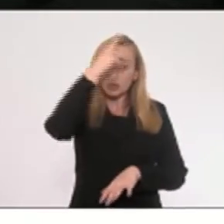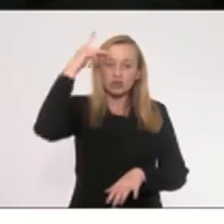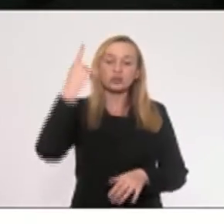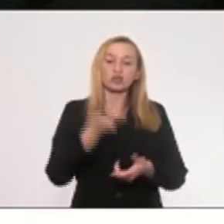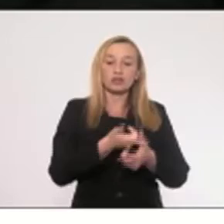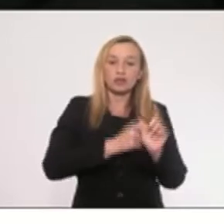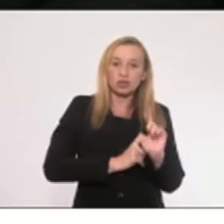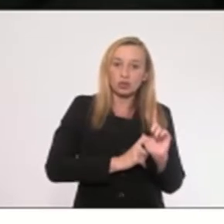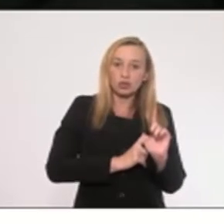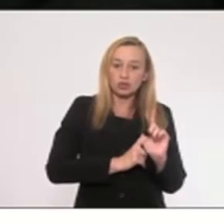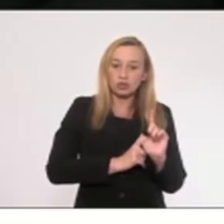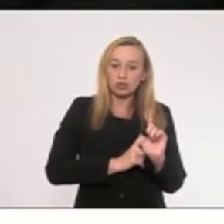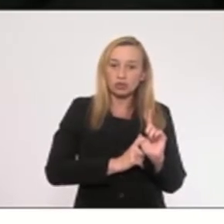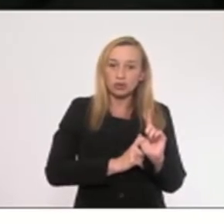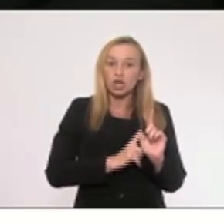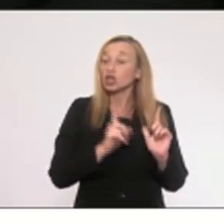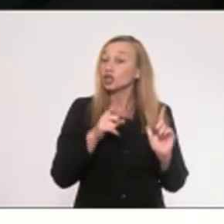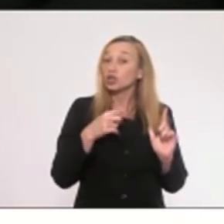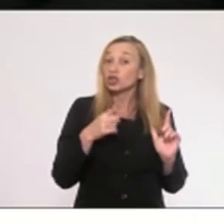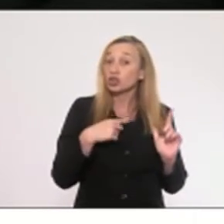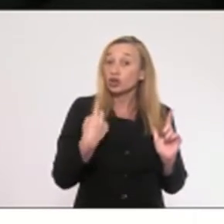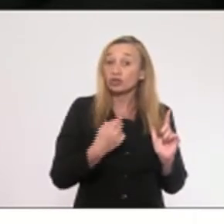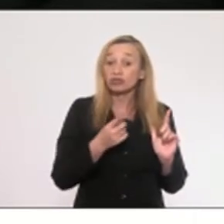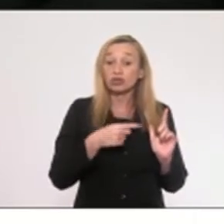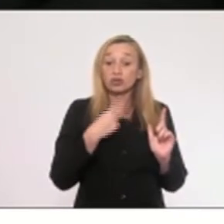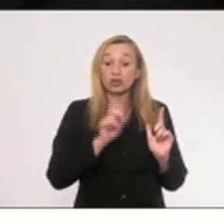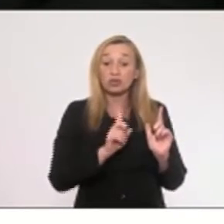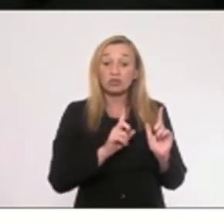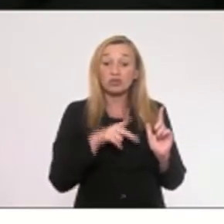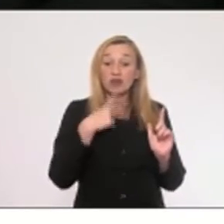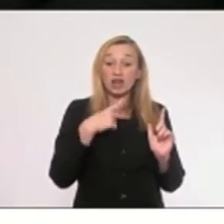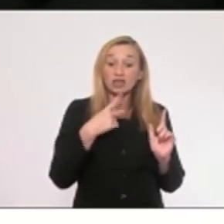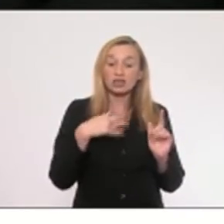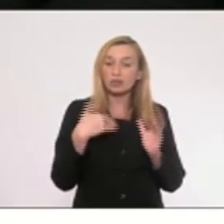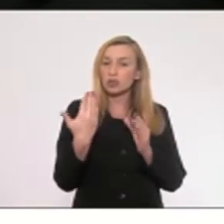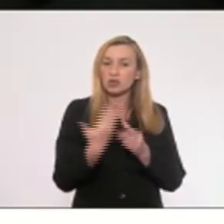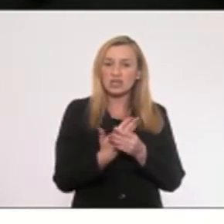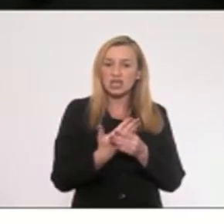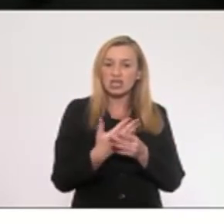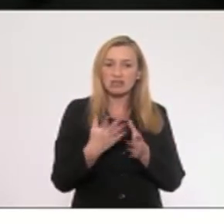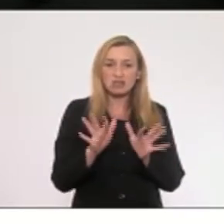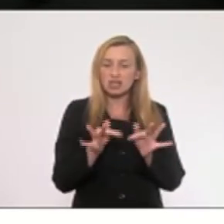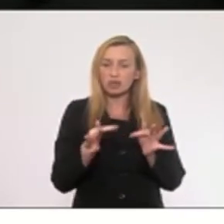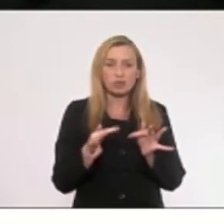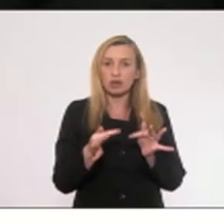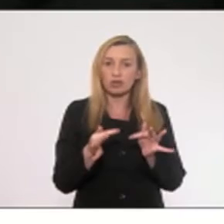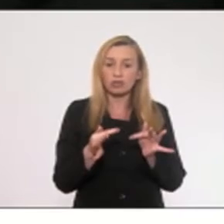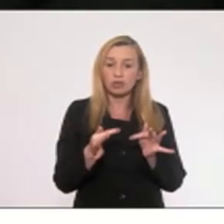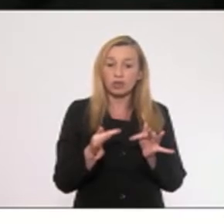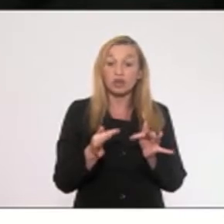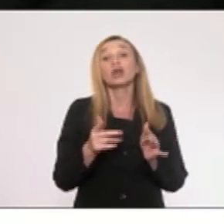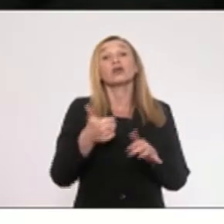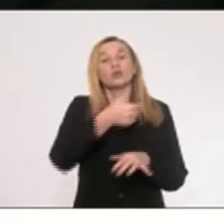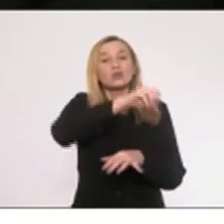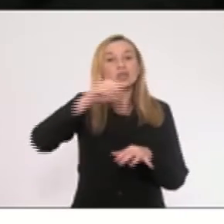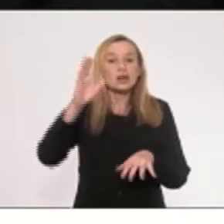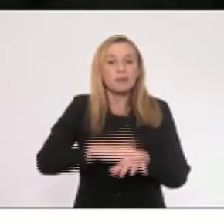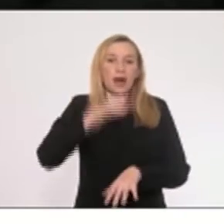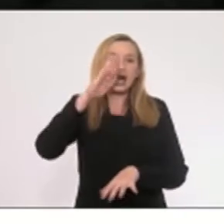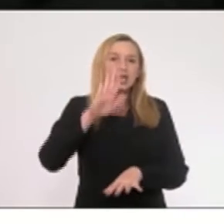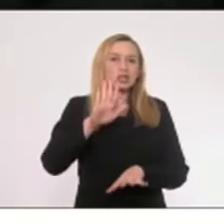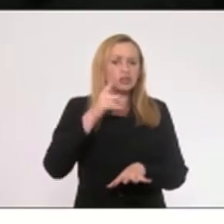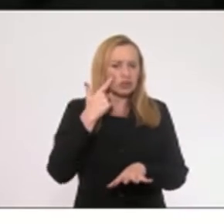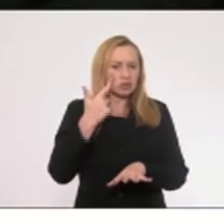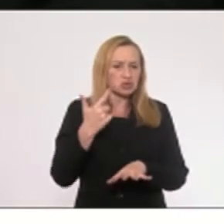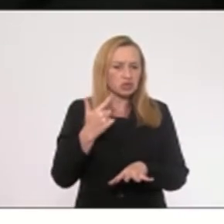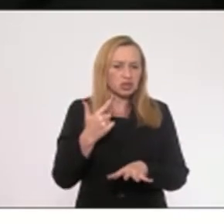Nós mais. não estamos falando de processos ardilosos. Assino com Vossa Excelência. Porque os 100 mais... Inclusive, eu